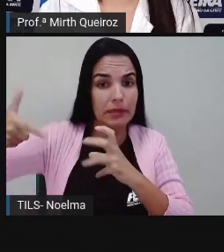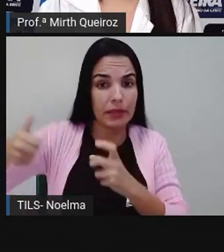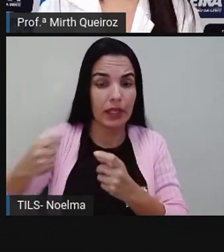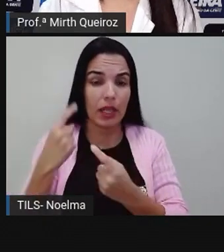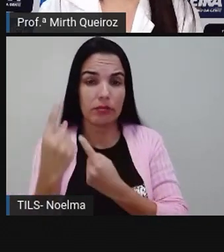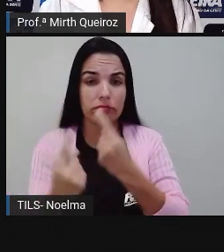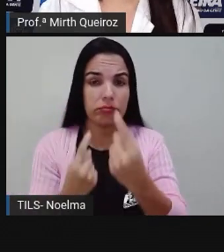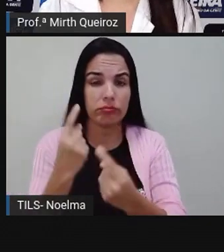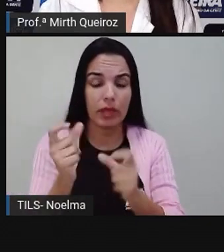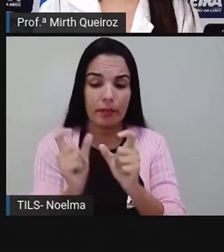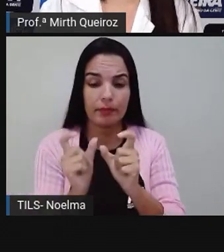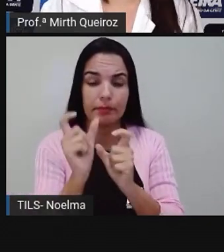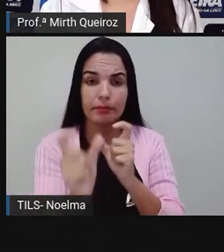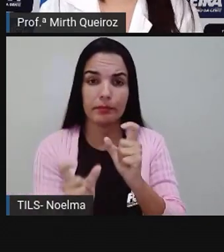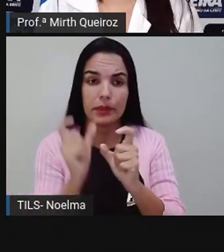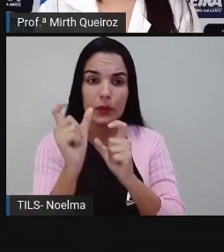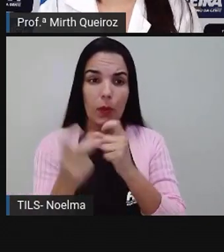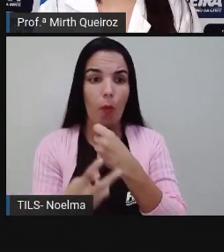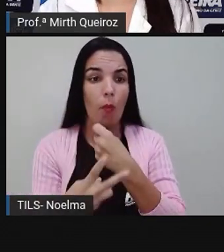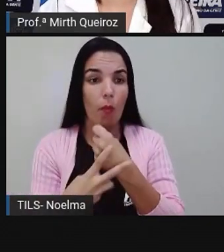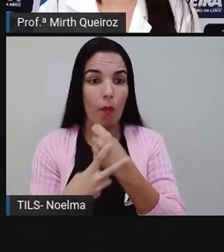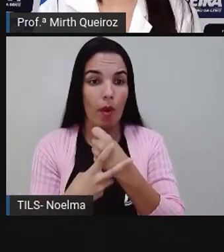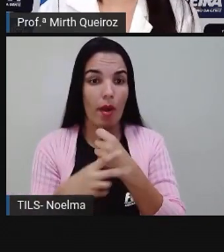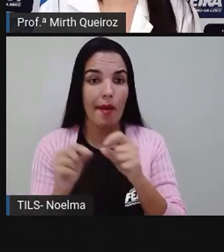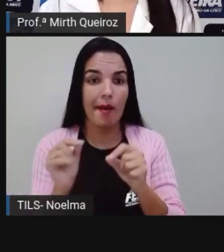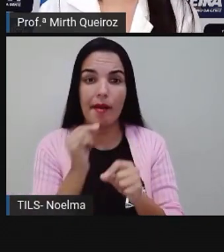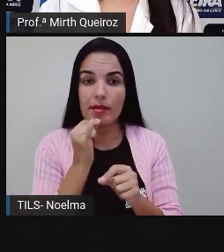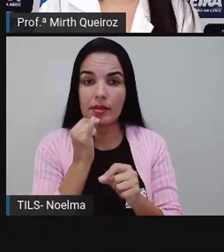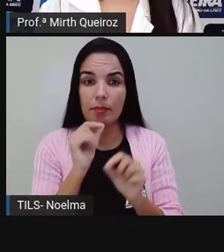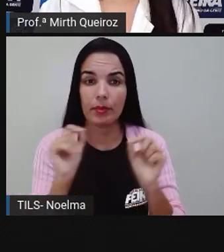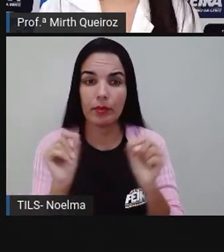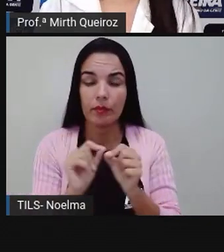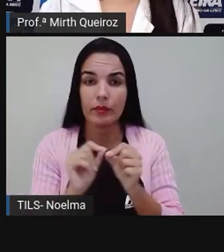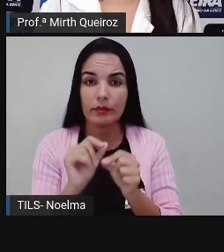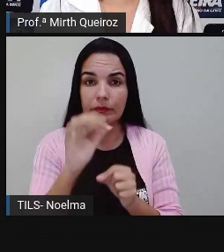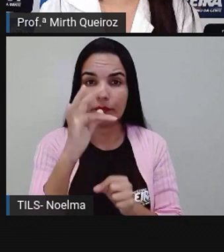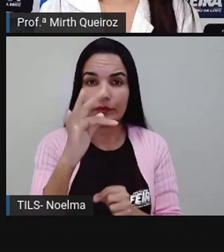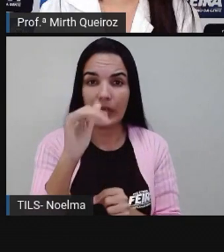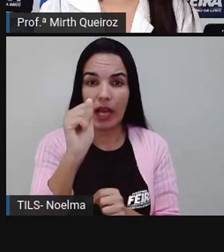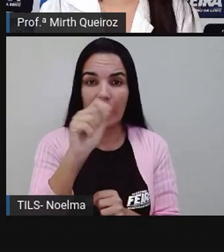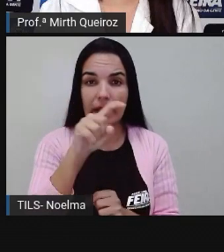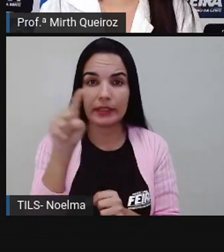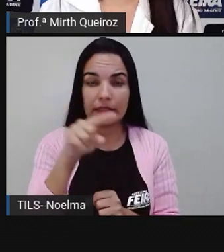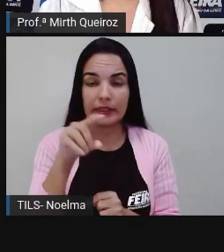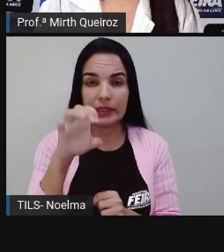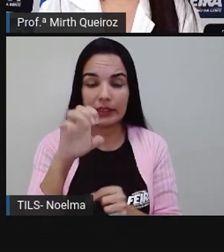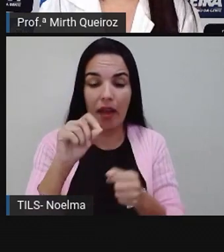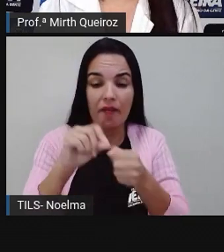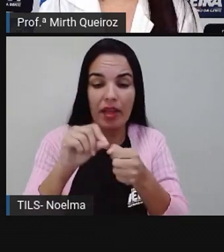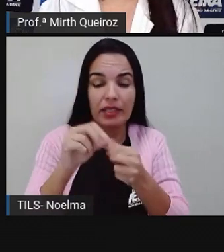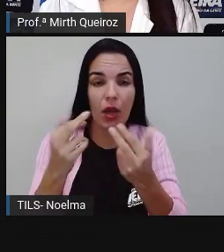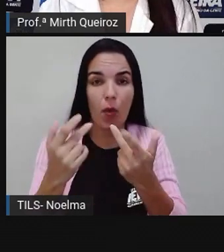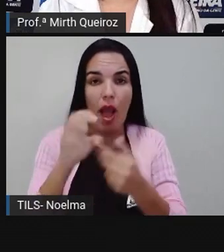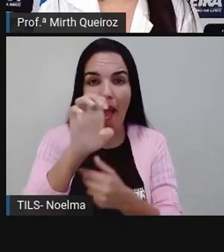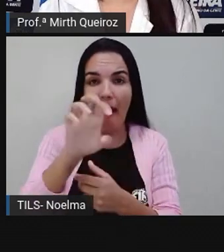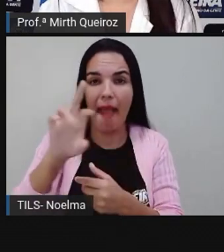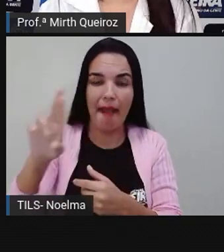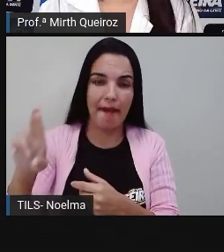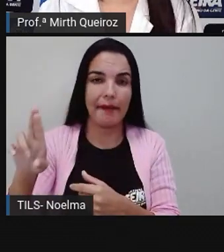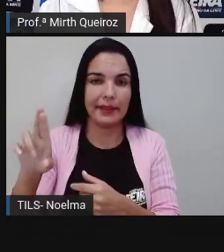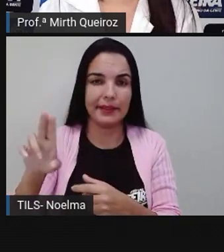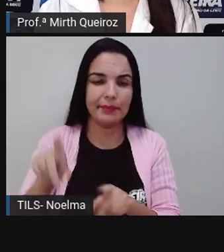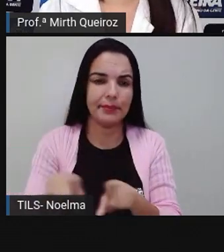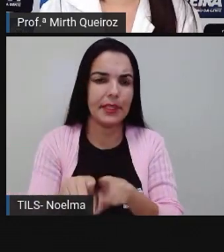conjugação. Fazer termina em ER, então está na segunda conjugação. Ser, o